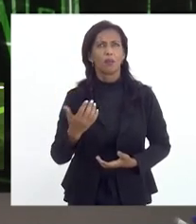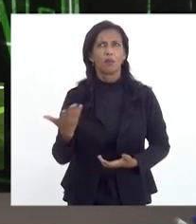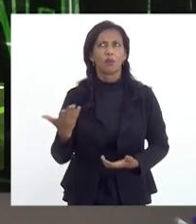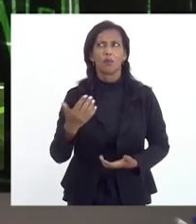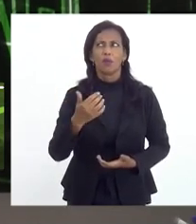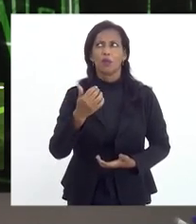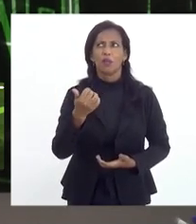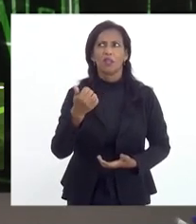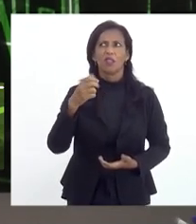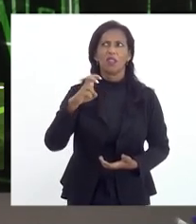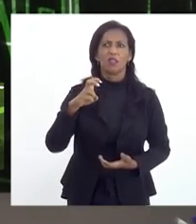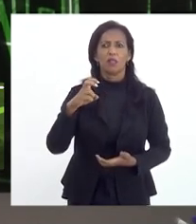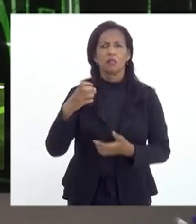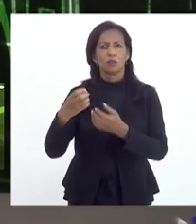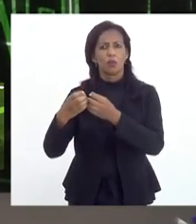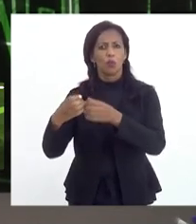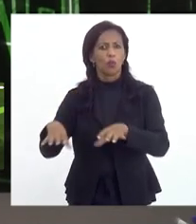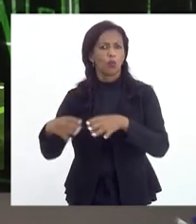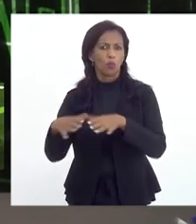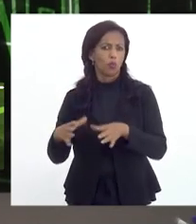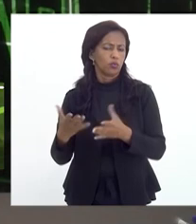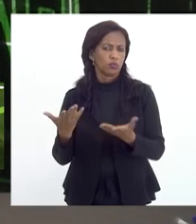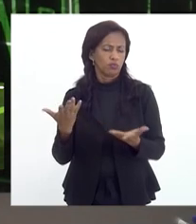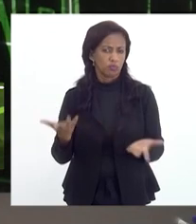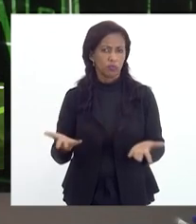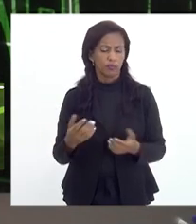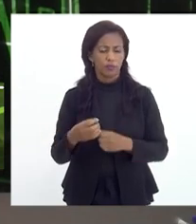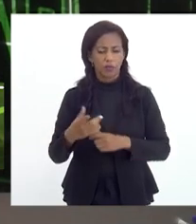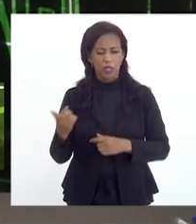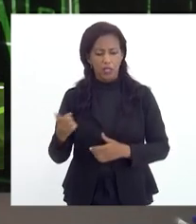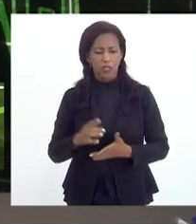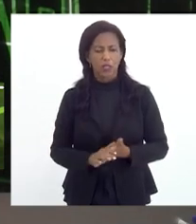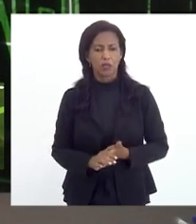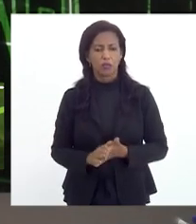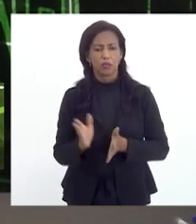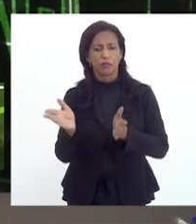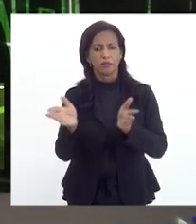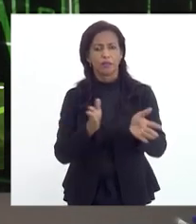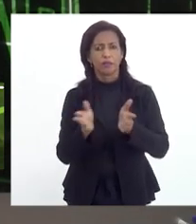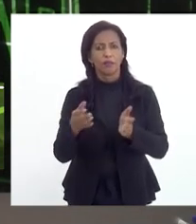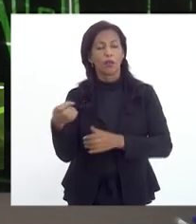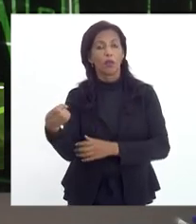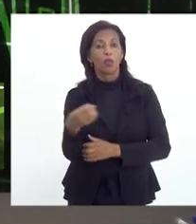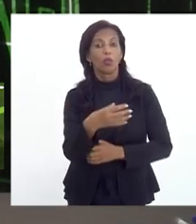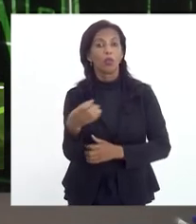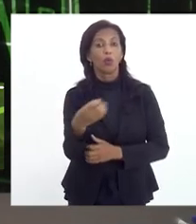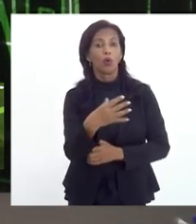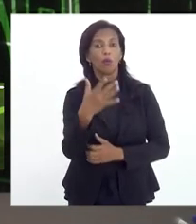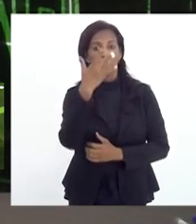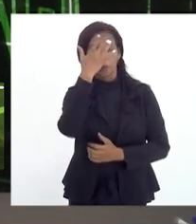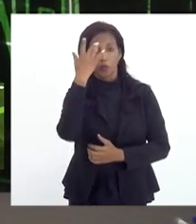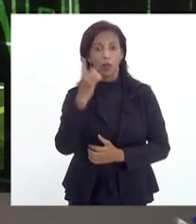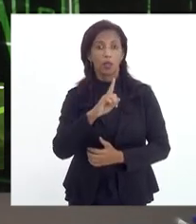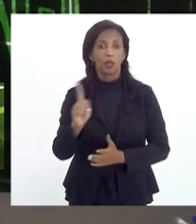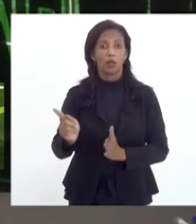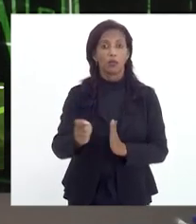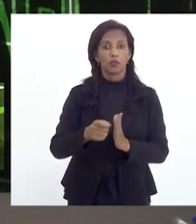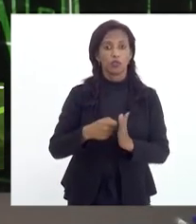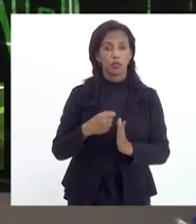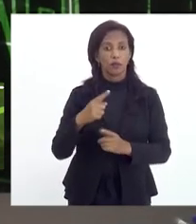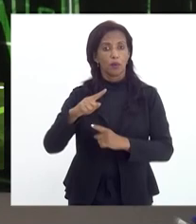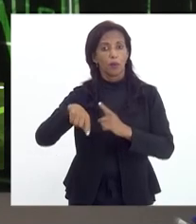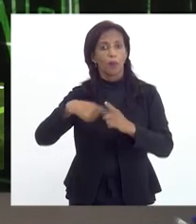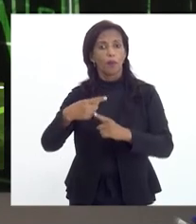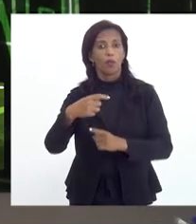15 Concursos públicos Ao longo do tempo Isso inviabiliza Novos concursos públicos Para quem não escreveu Nos próximos